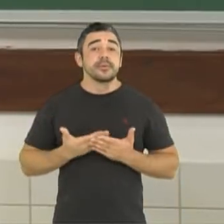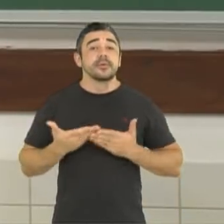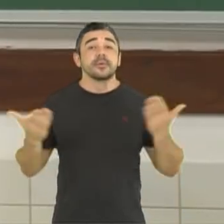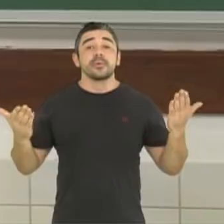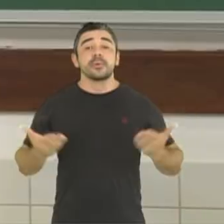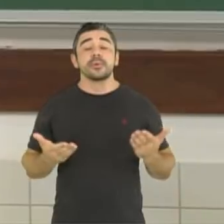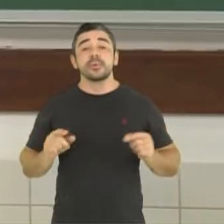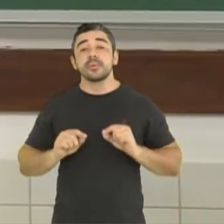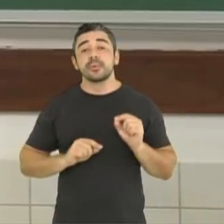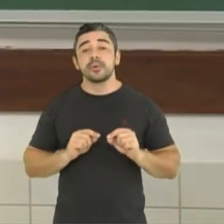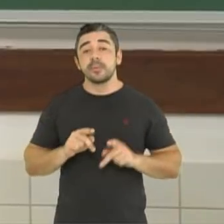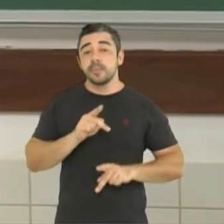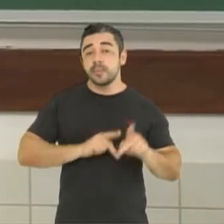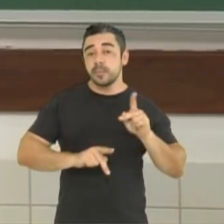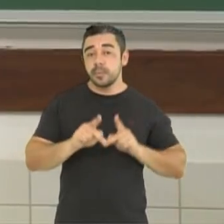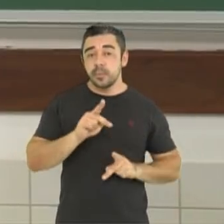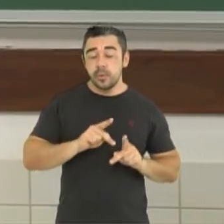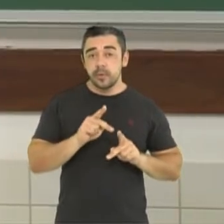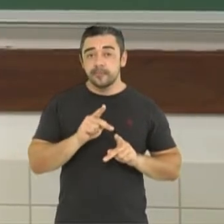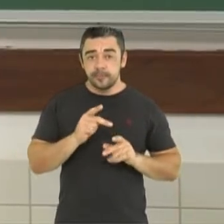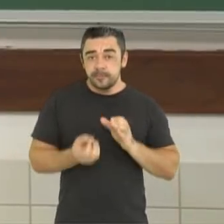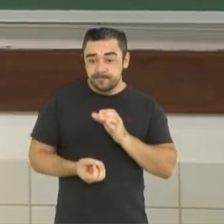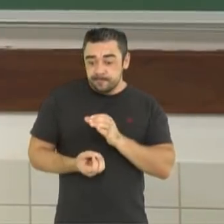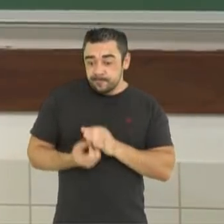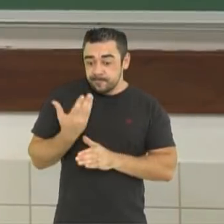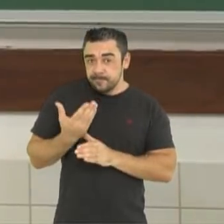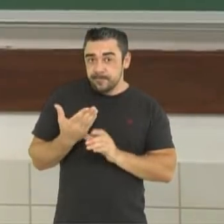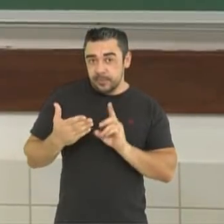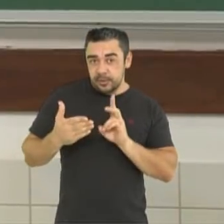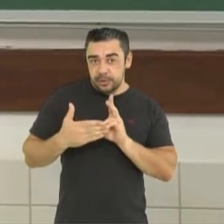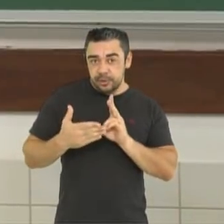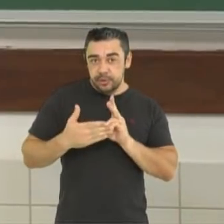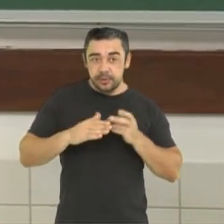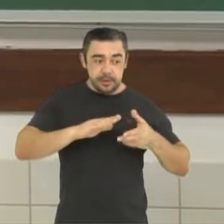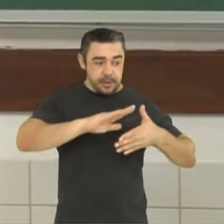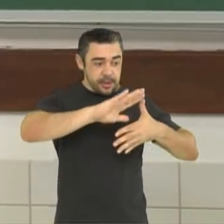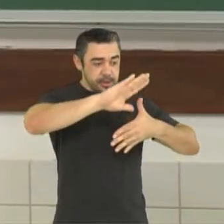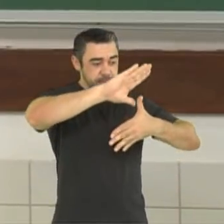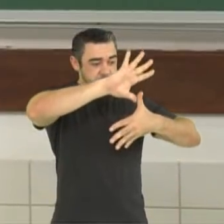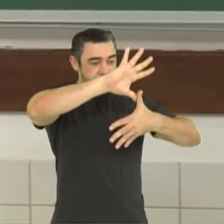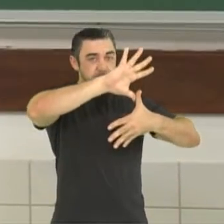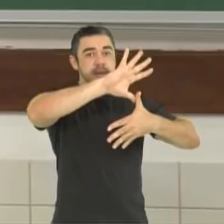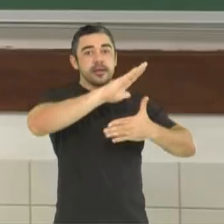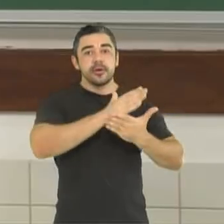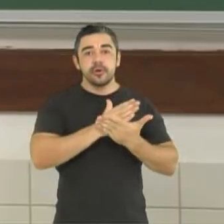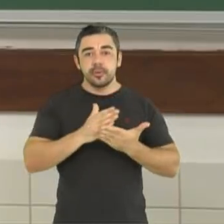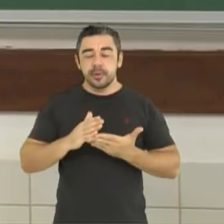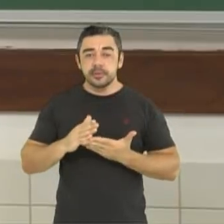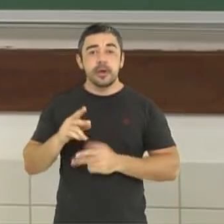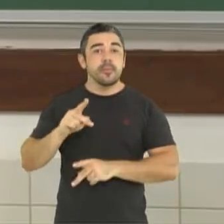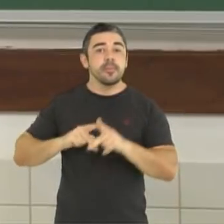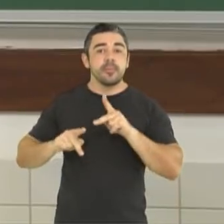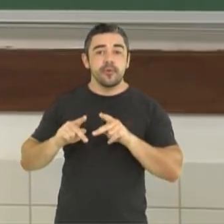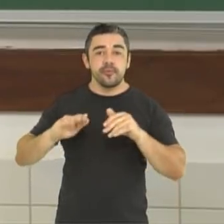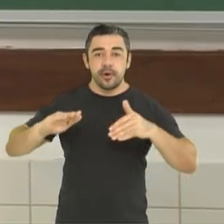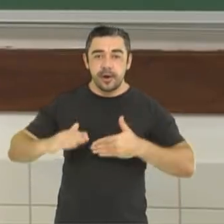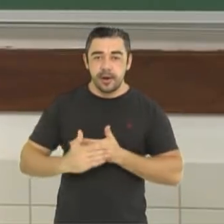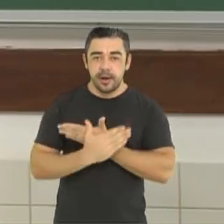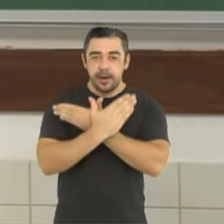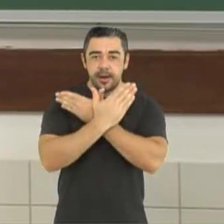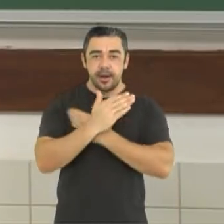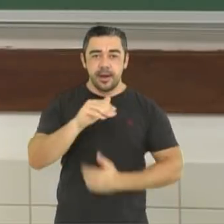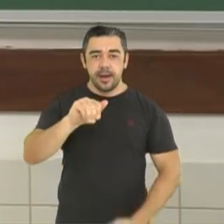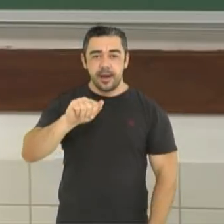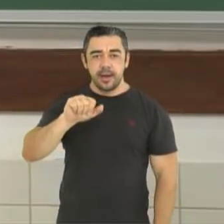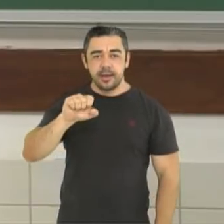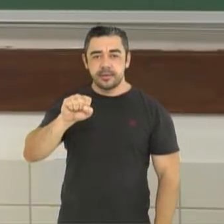hoje? Nós vamos estudar sobre os povos indígenas americanos. E vamos começar pelos astecas. Vamos lá? Vem